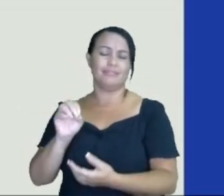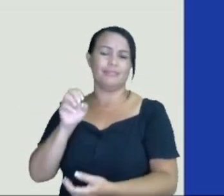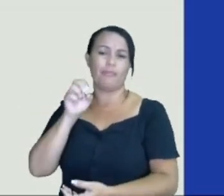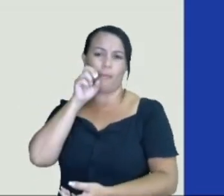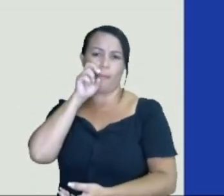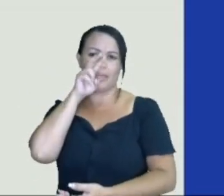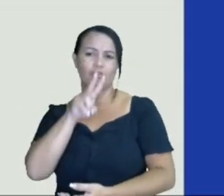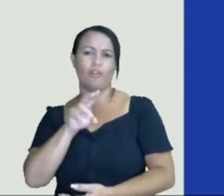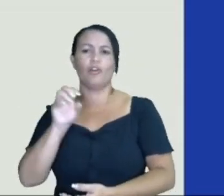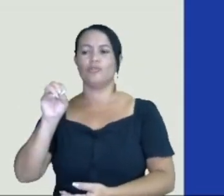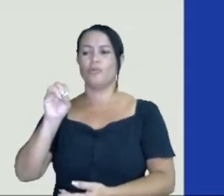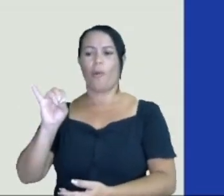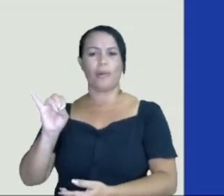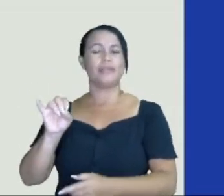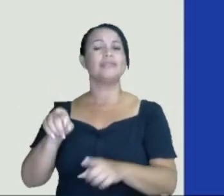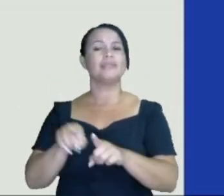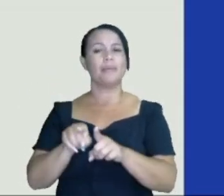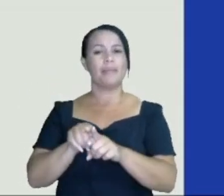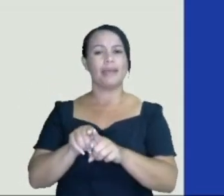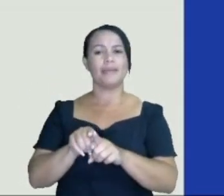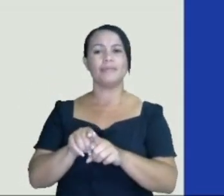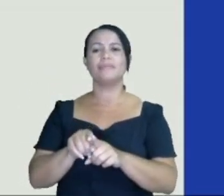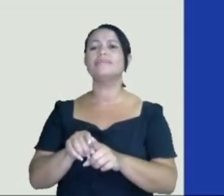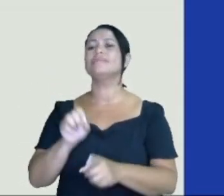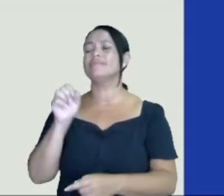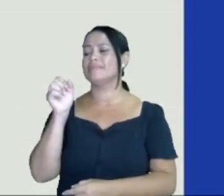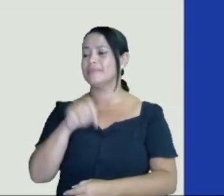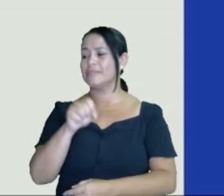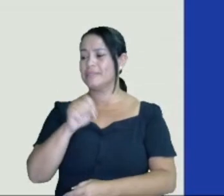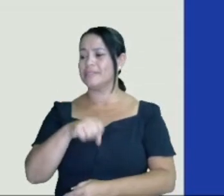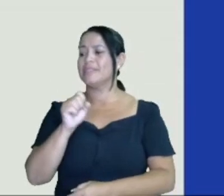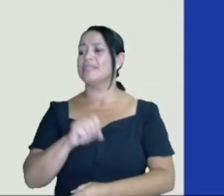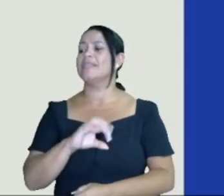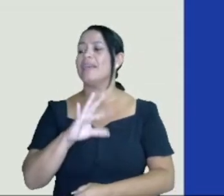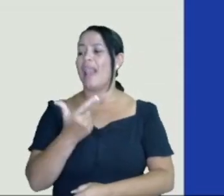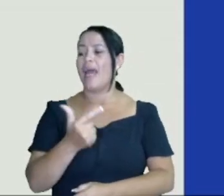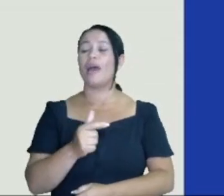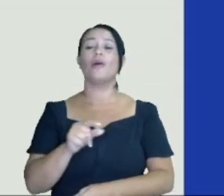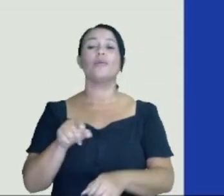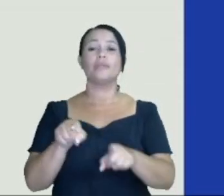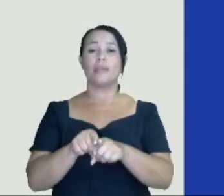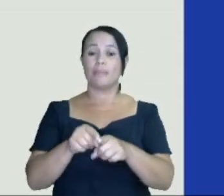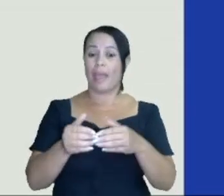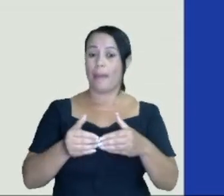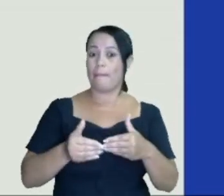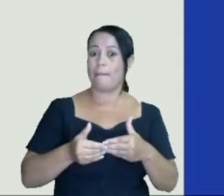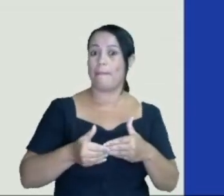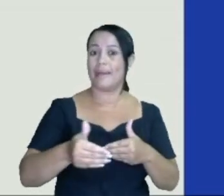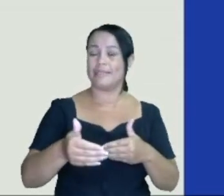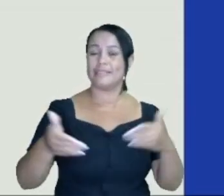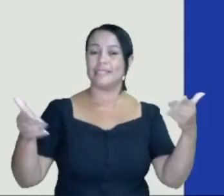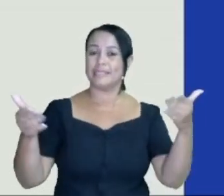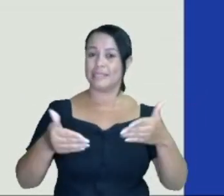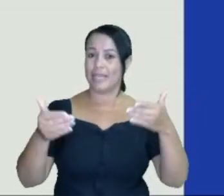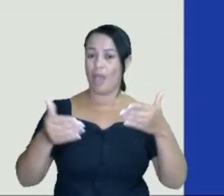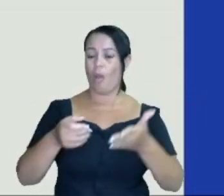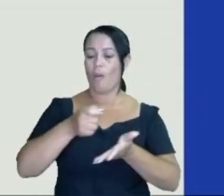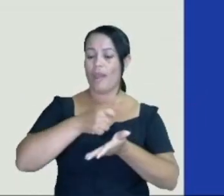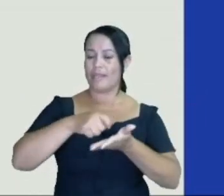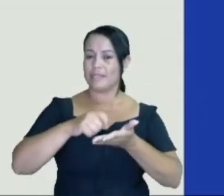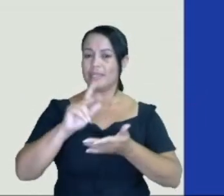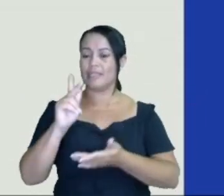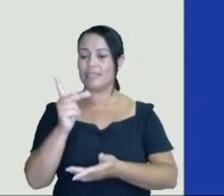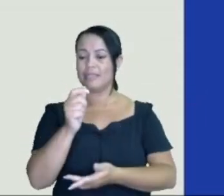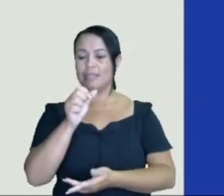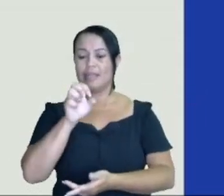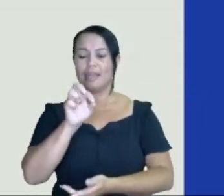O oi. Acentua-se sim. A partir de agora, de acordo com a mudança ortográfica,